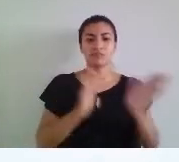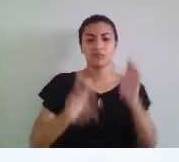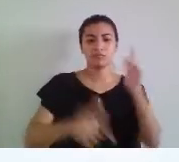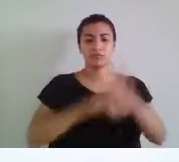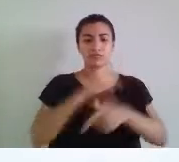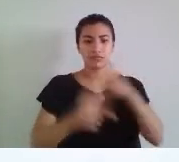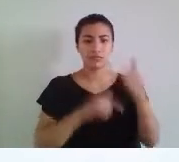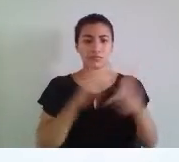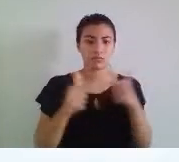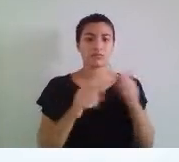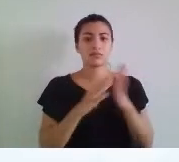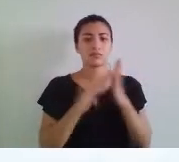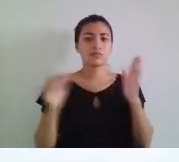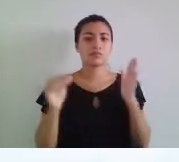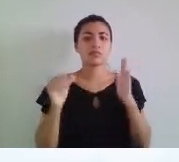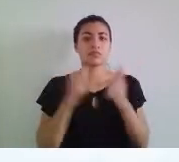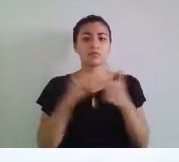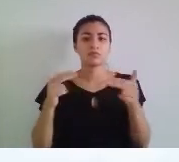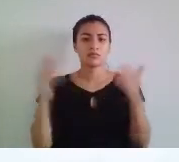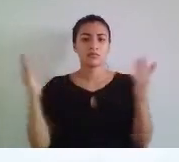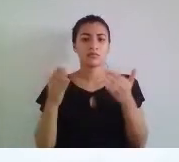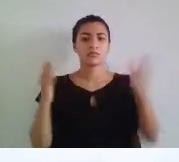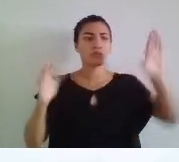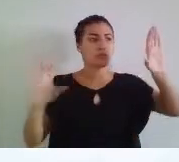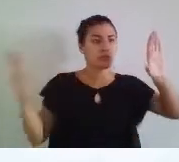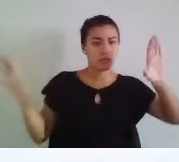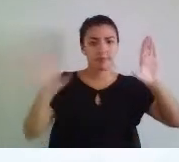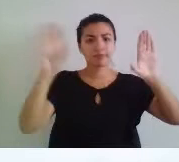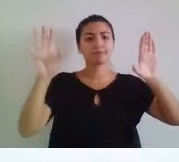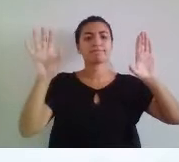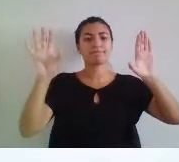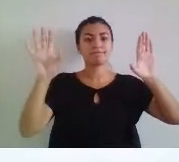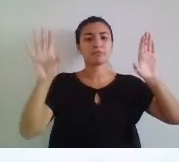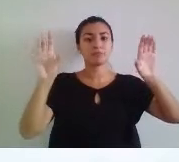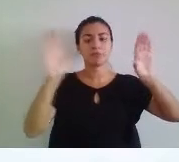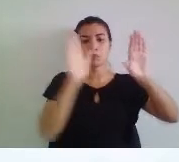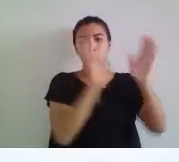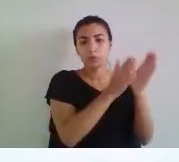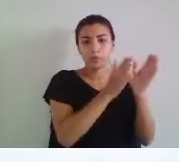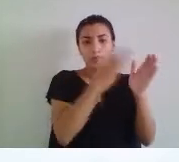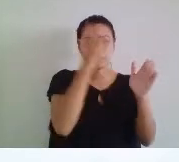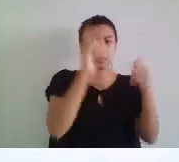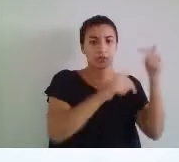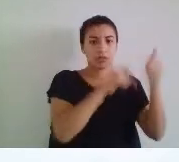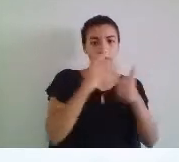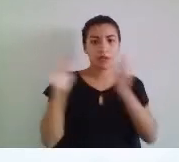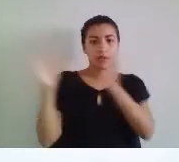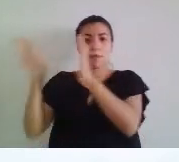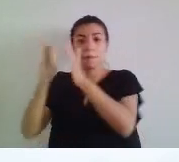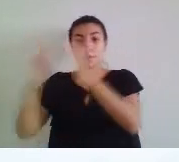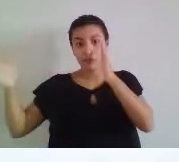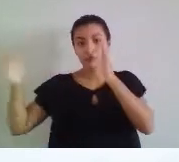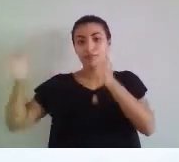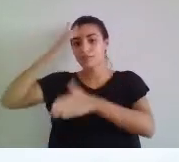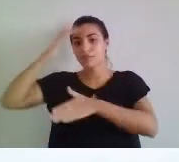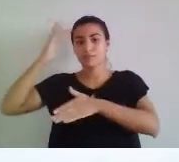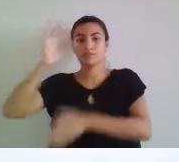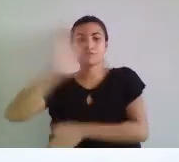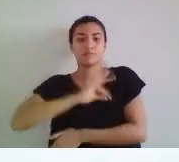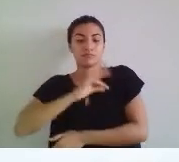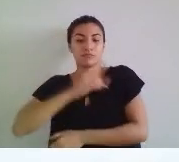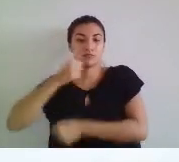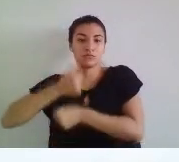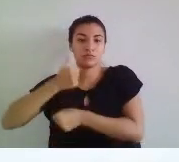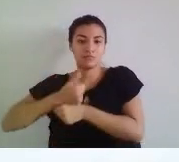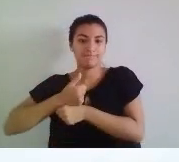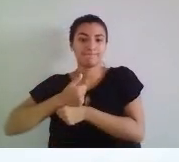isso aqui e deixa tudo isso aqui com os empresários, né? Mas, mesmo com aquele pouco que estava garantido, qual é a sua